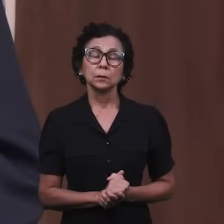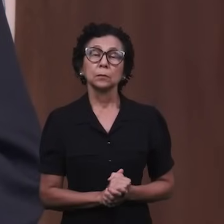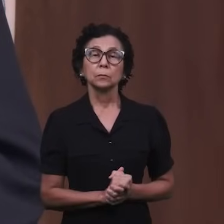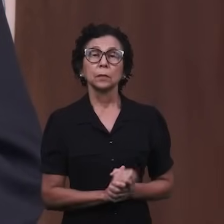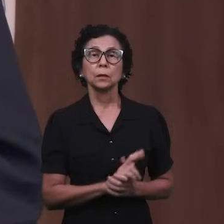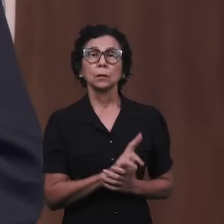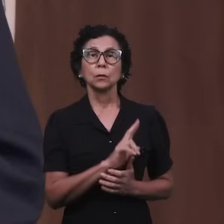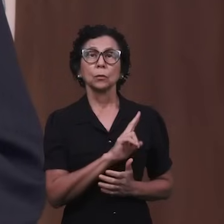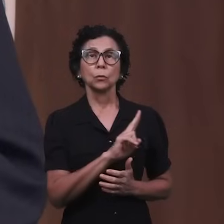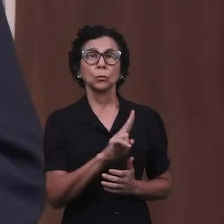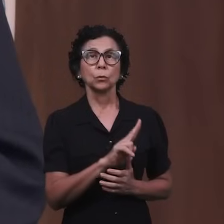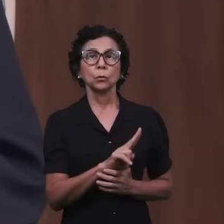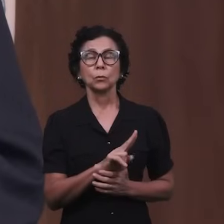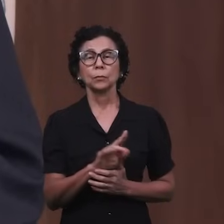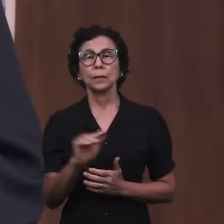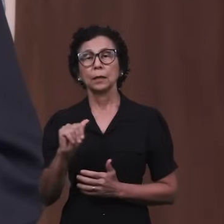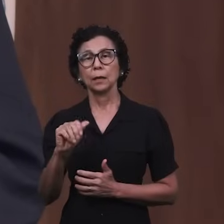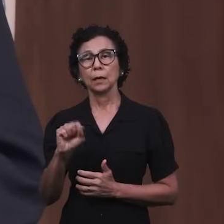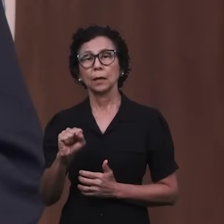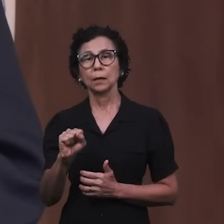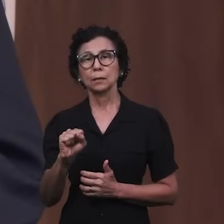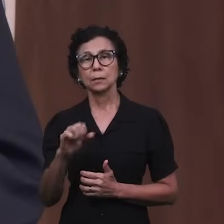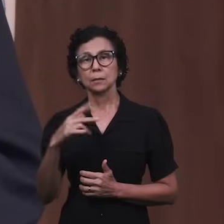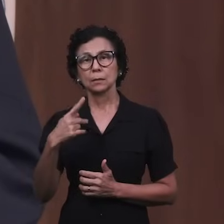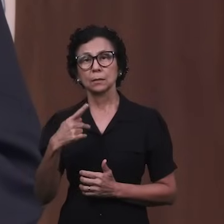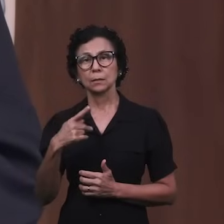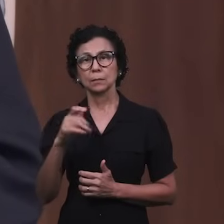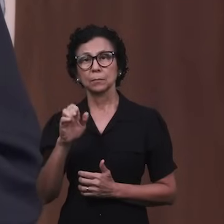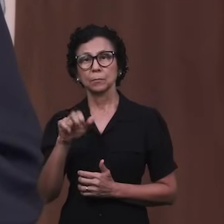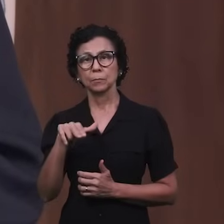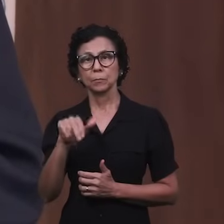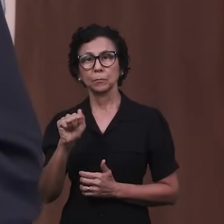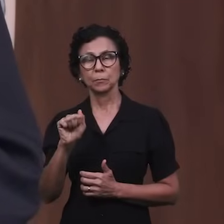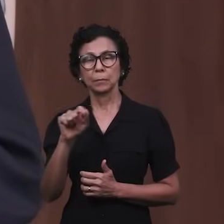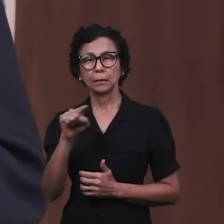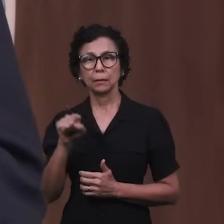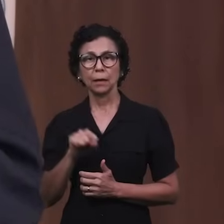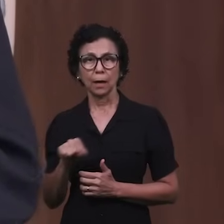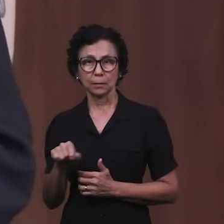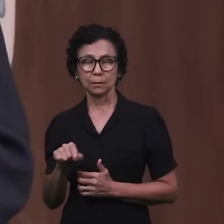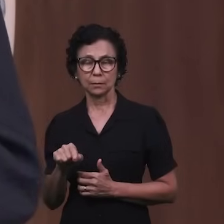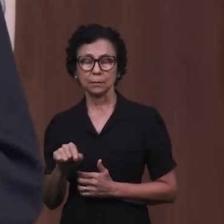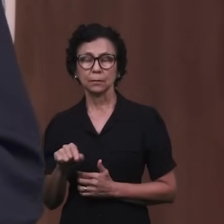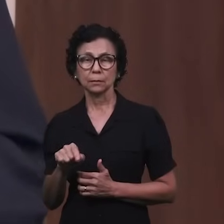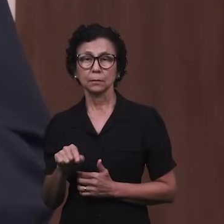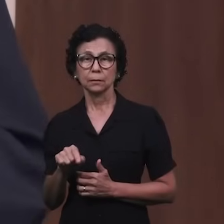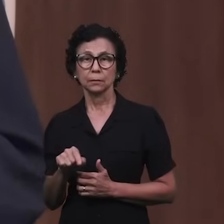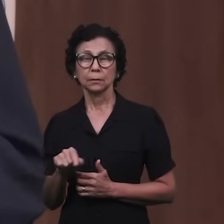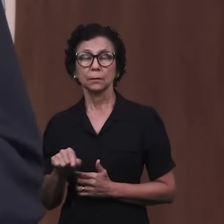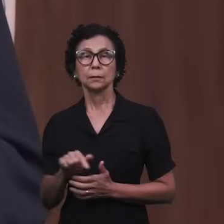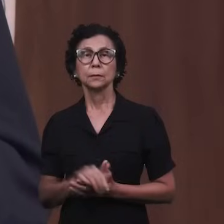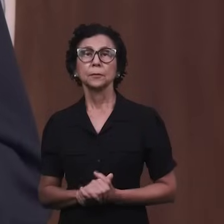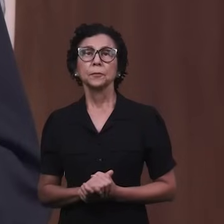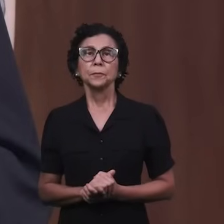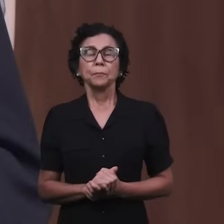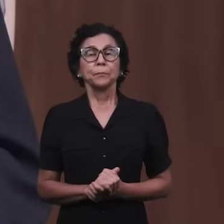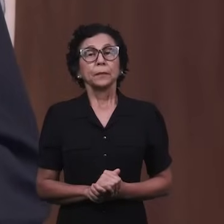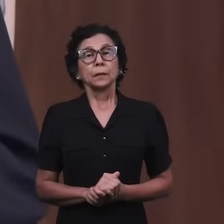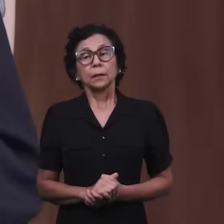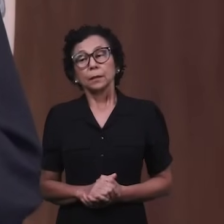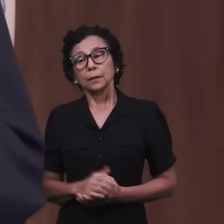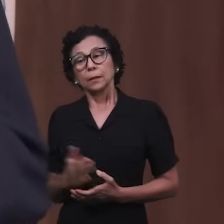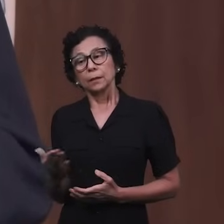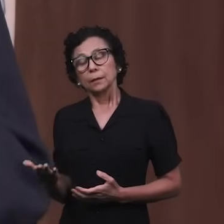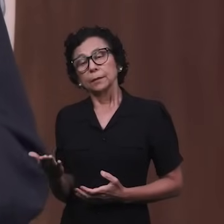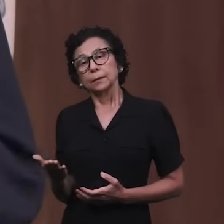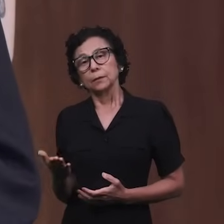tais coisas. O nome dele é citado na Bíblia, o nome dele era Aspenaz. Então lá estavam os jovens dando início a